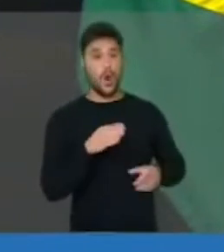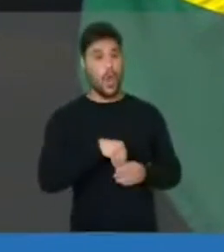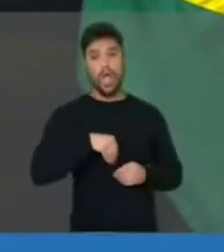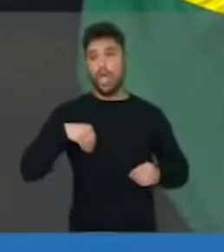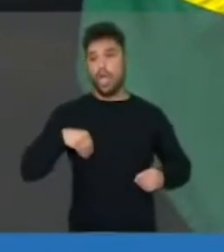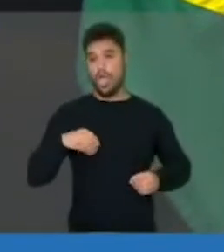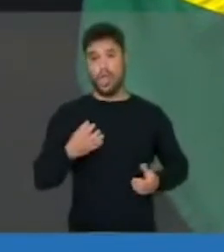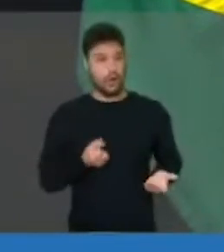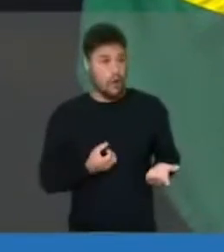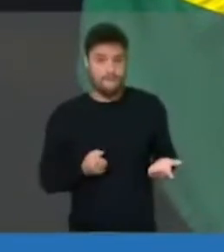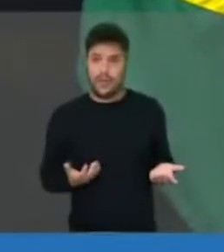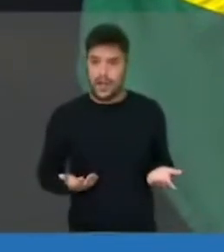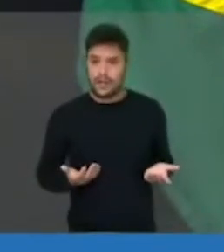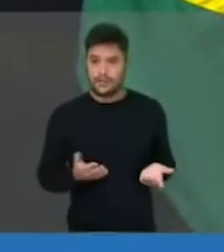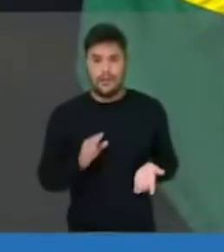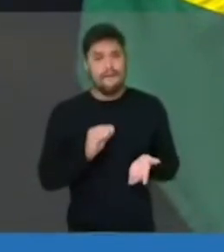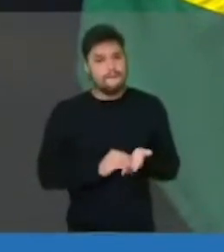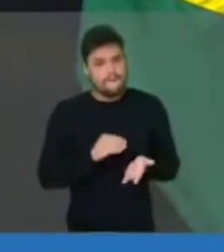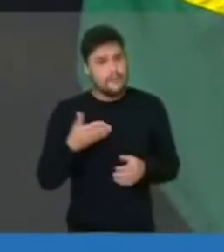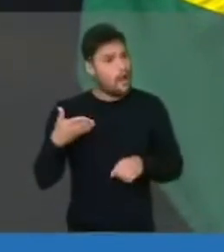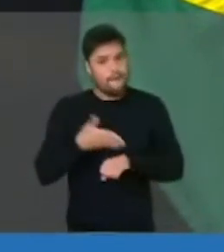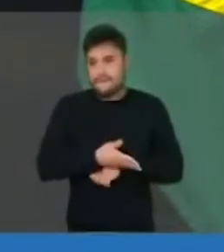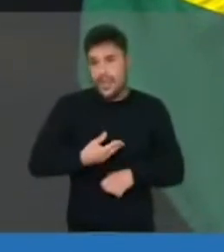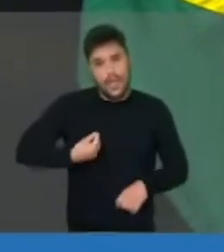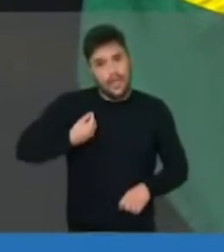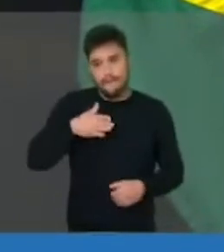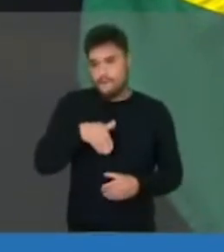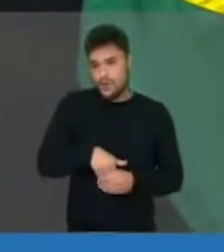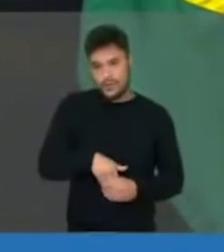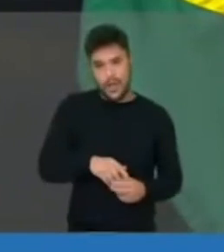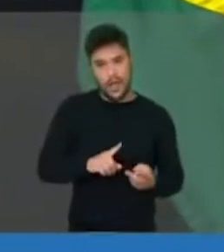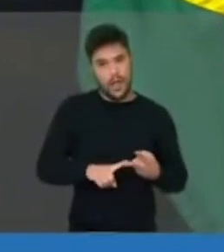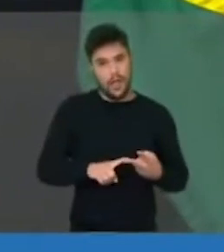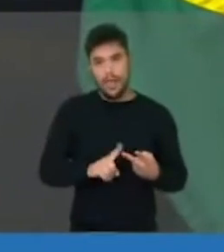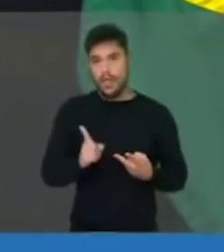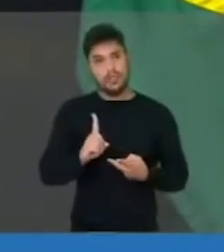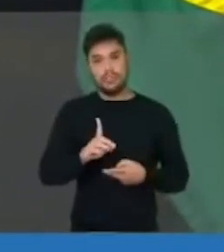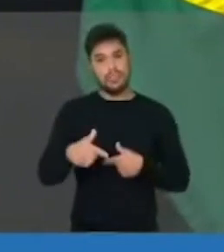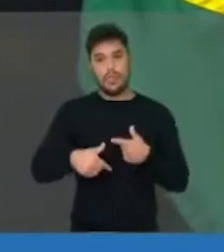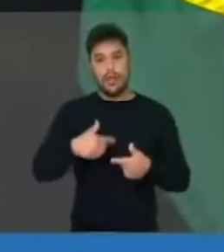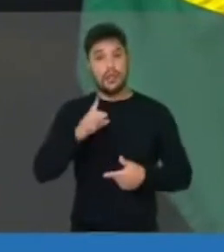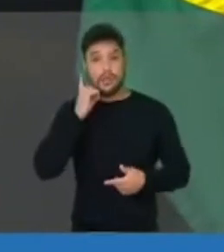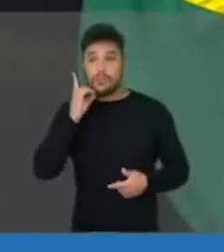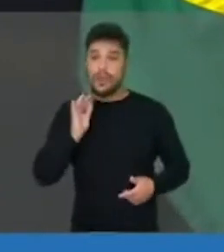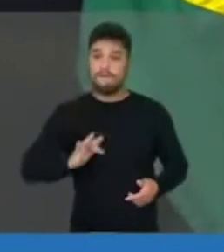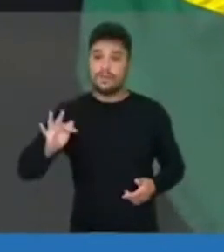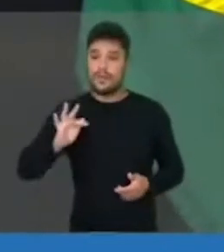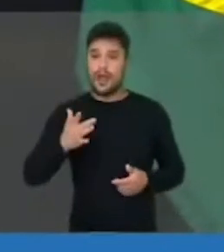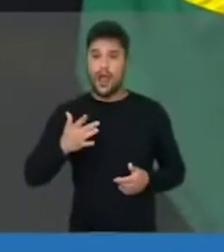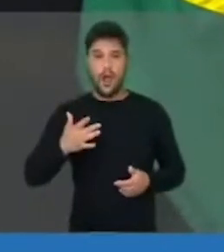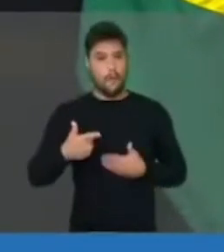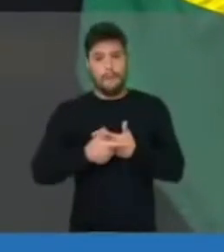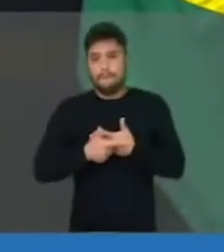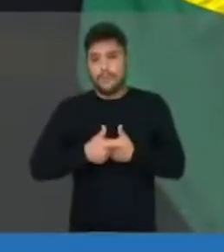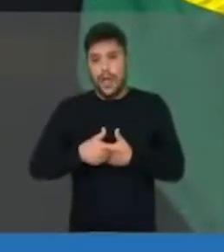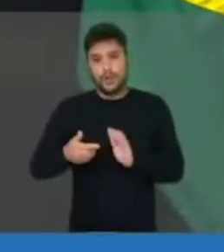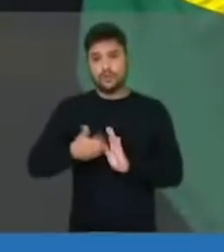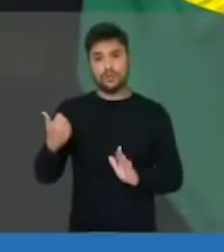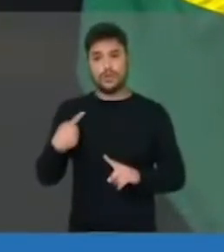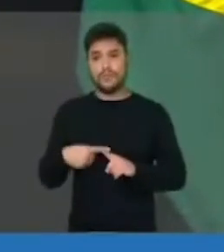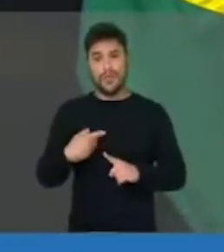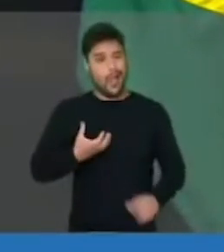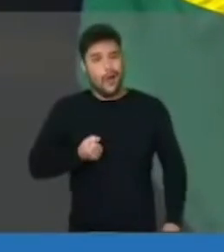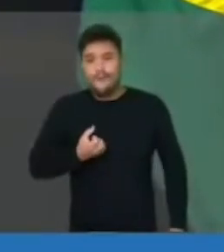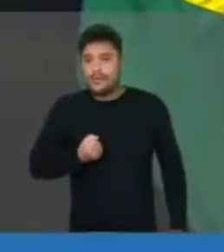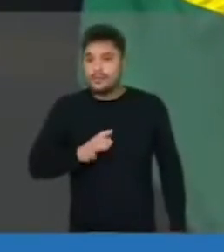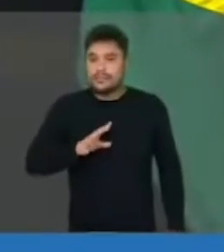se acovardam faltam na votação não exercem o mandato de deputado federal pro qual foram eleitos por covardia de